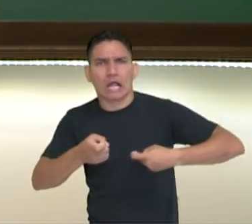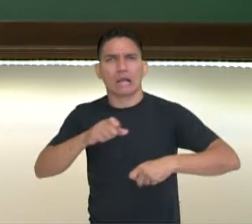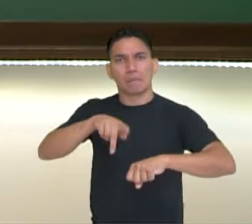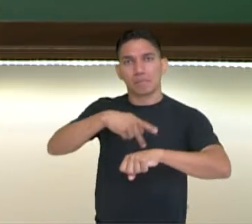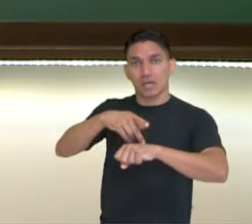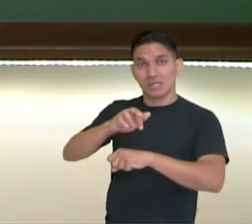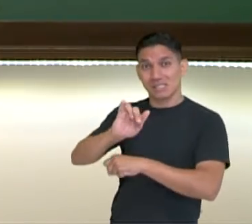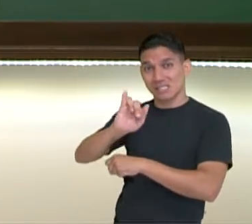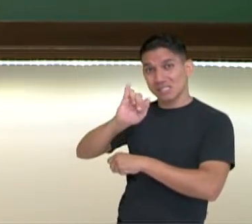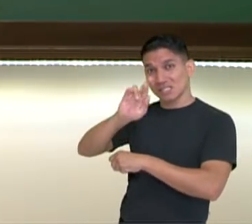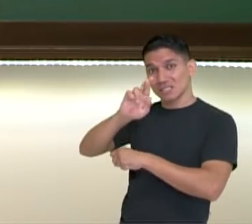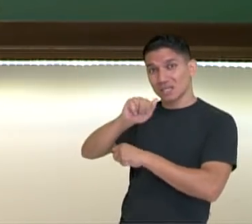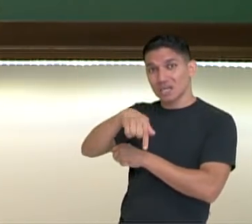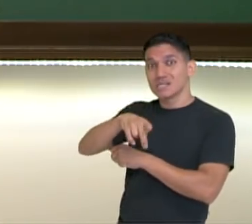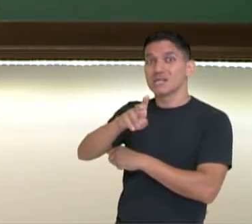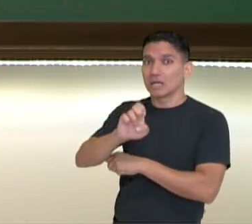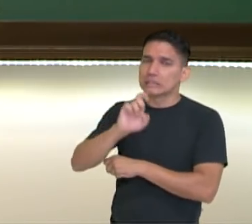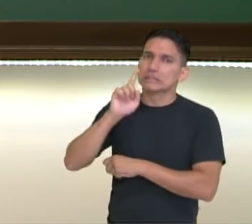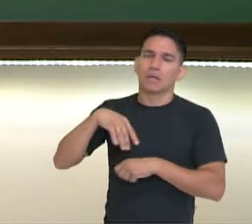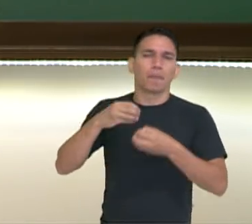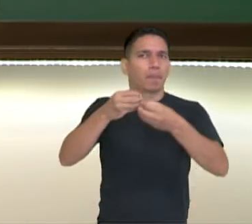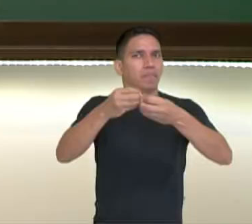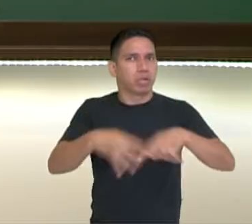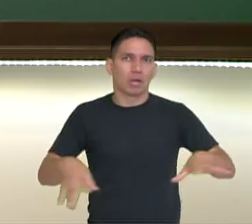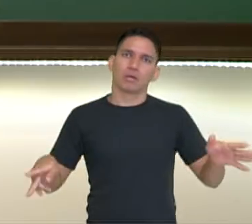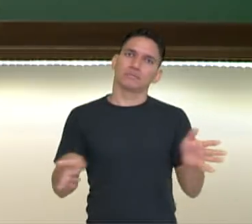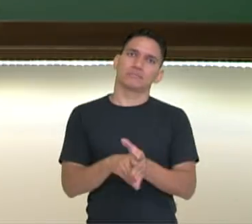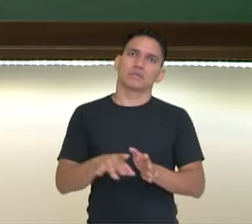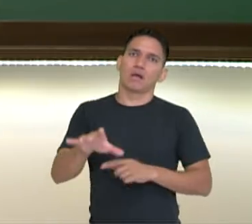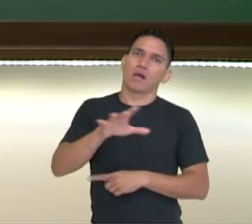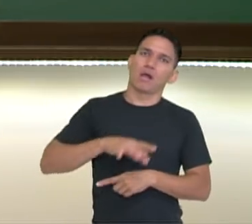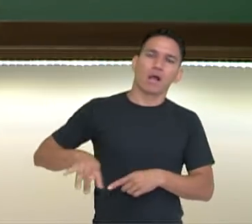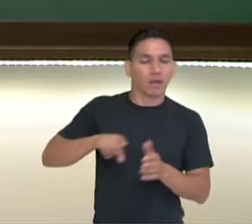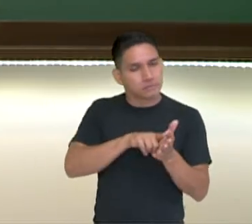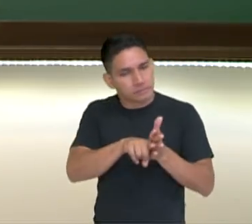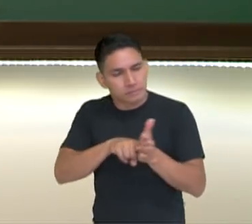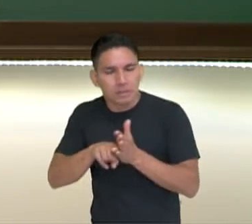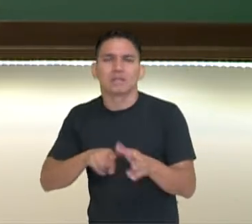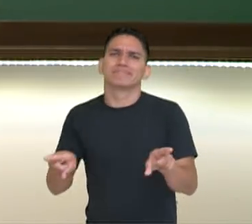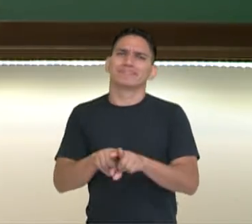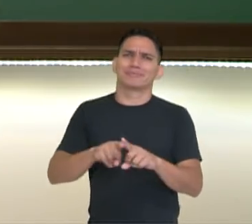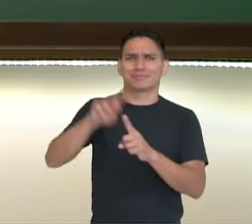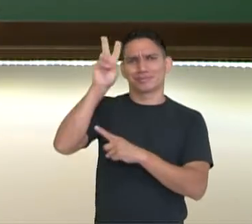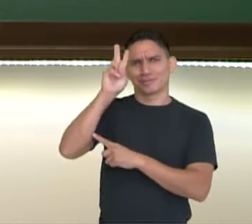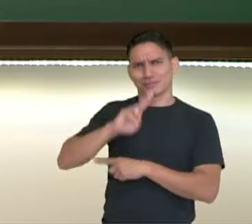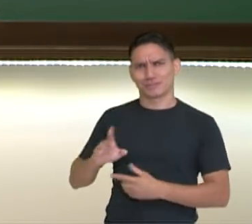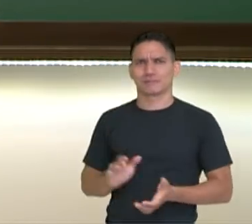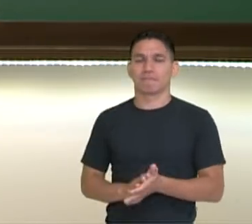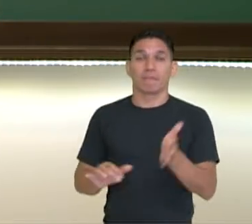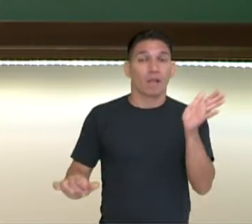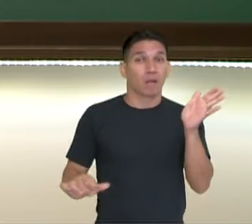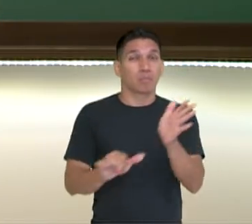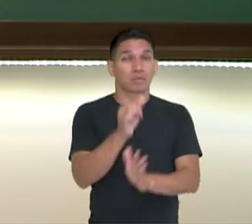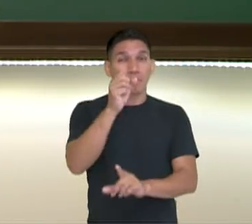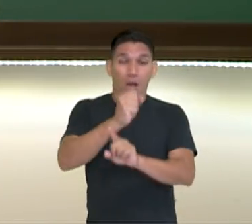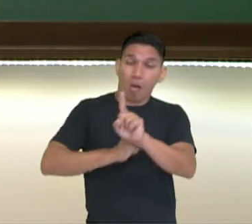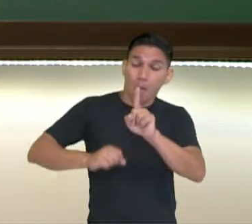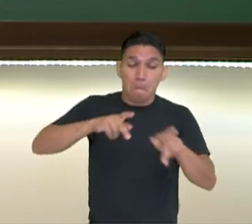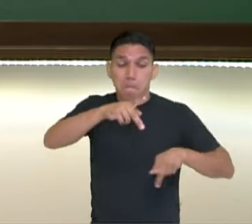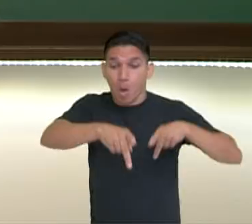grande prejuízo para a arqueologia e a história. Um dos primeiros povos que